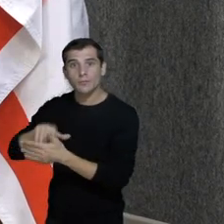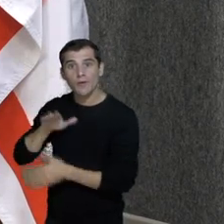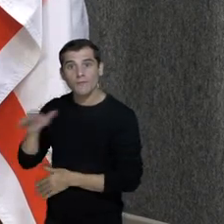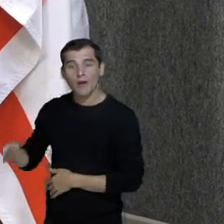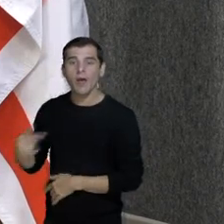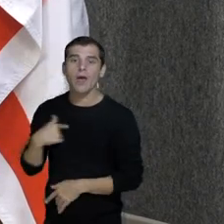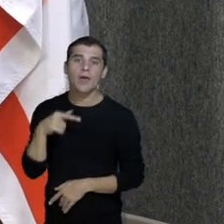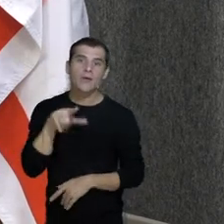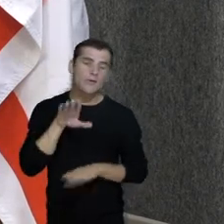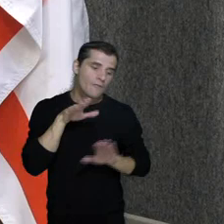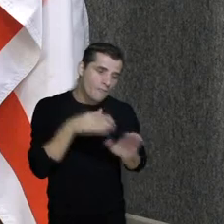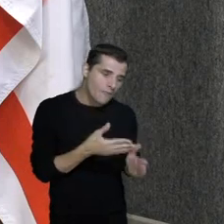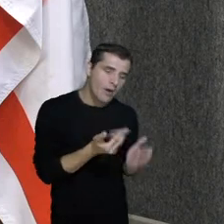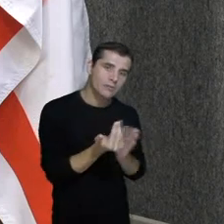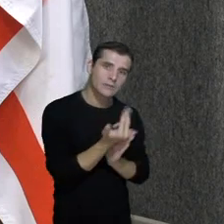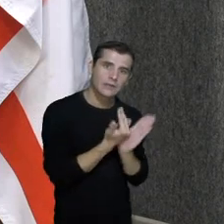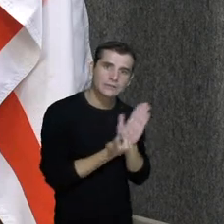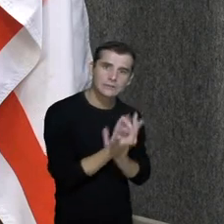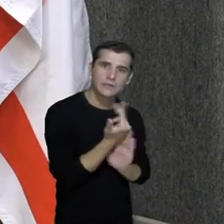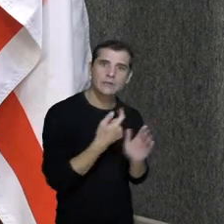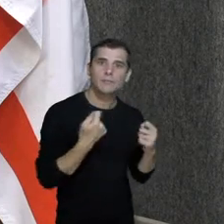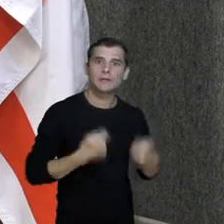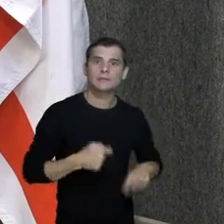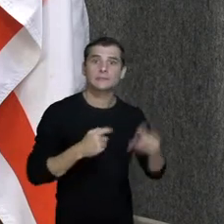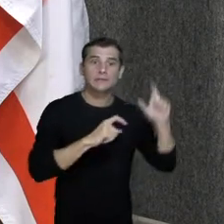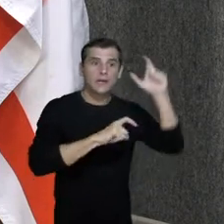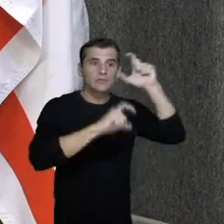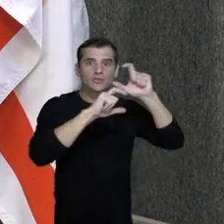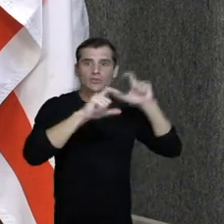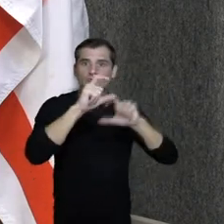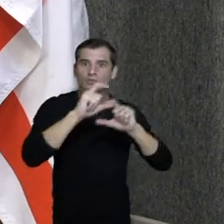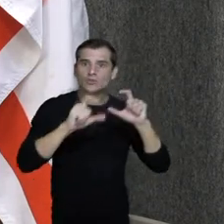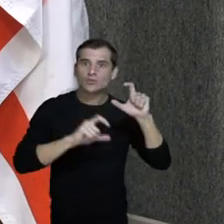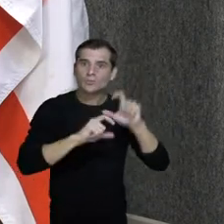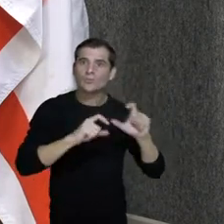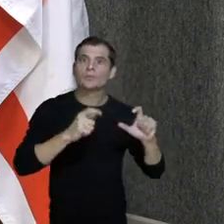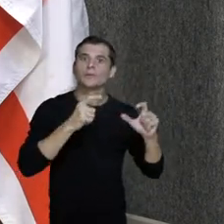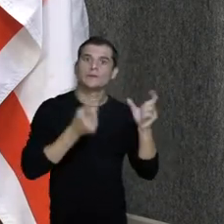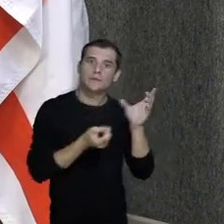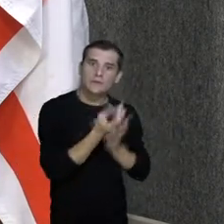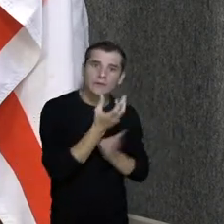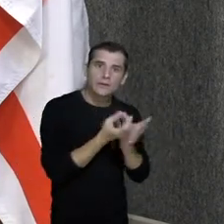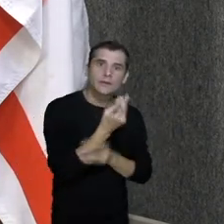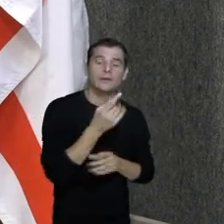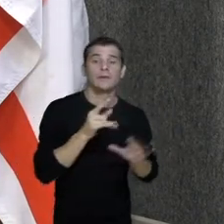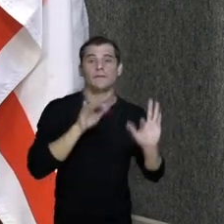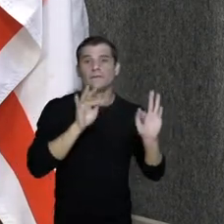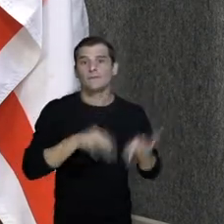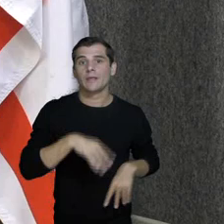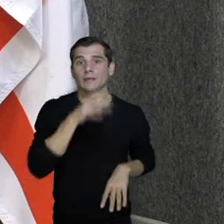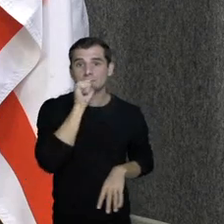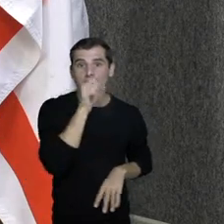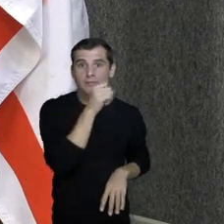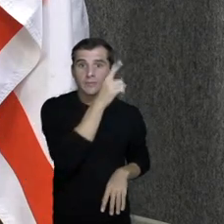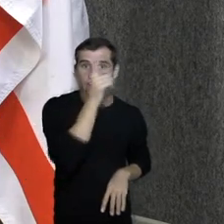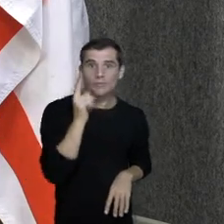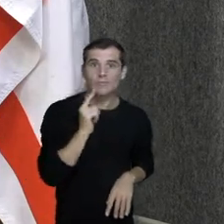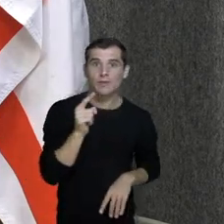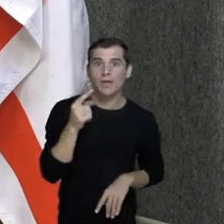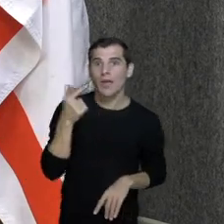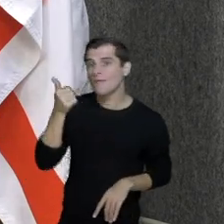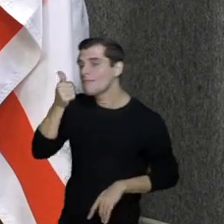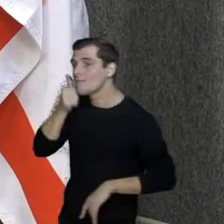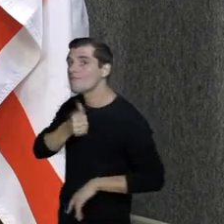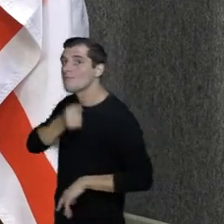já que criar um jibi toda semana para no final de semana quando eu fosse na casa da minha avó eu tinha que mostrar para ela porque eu sabia que ela ia